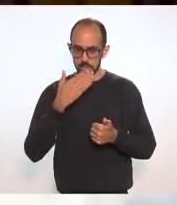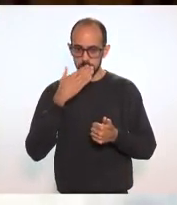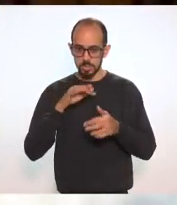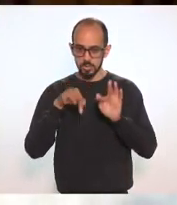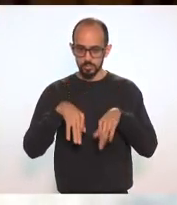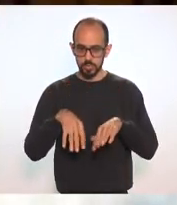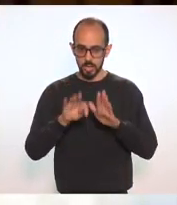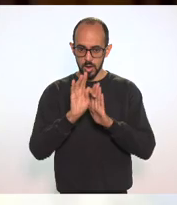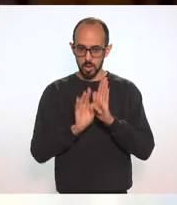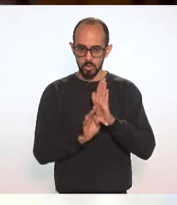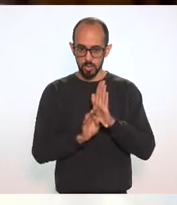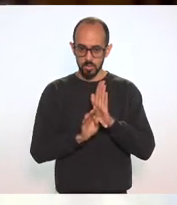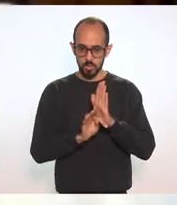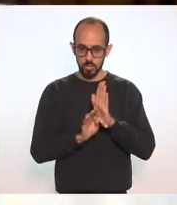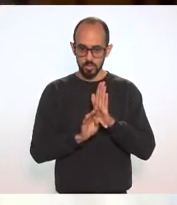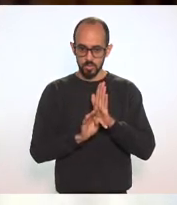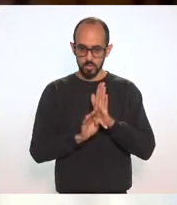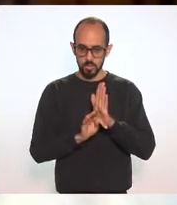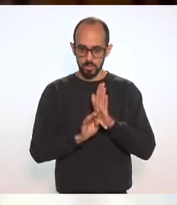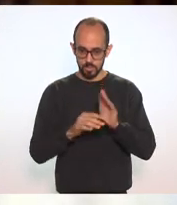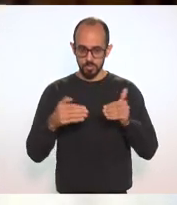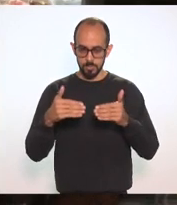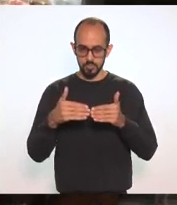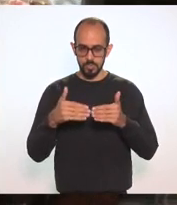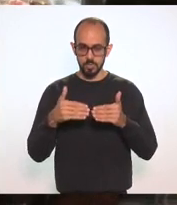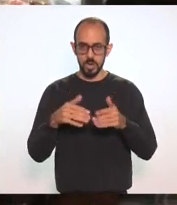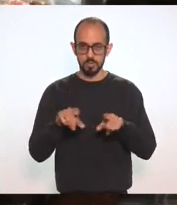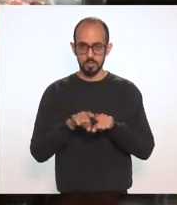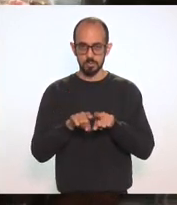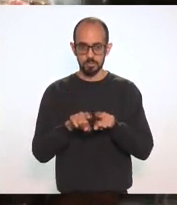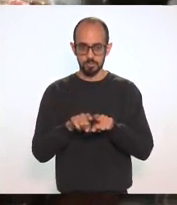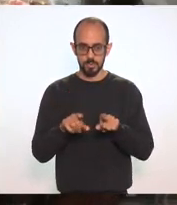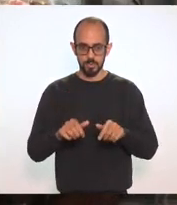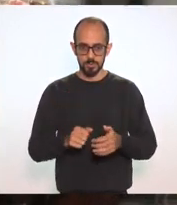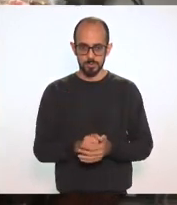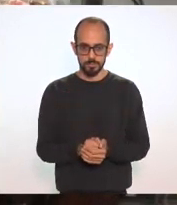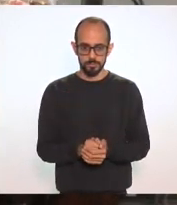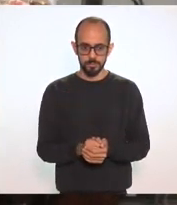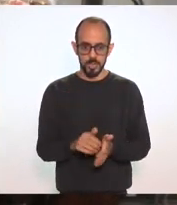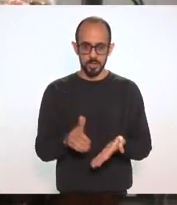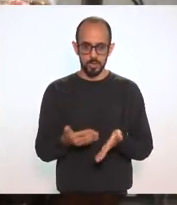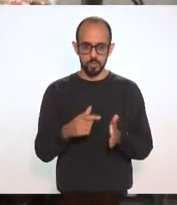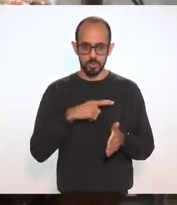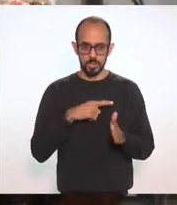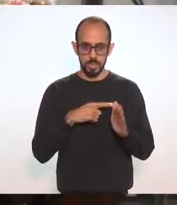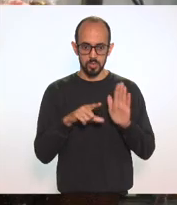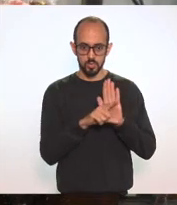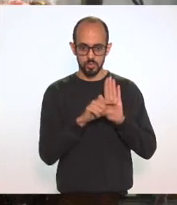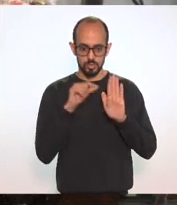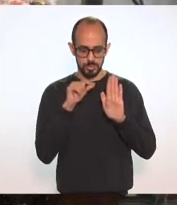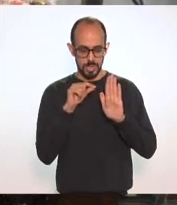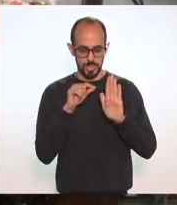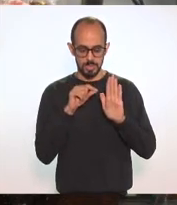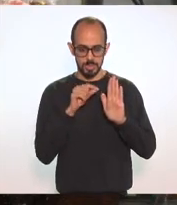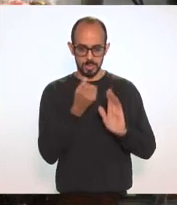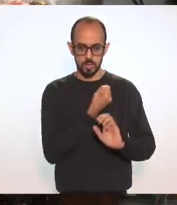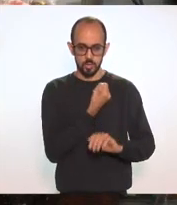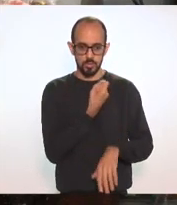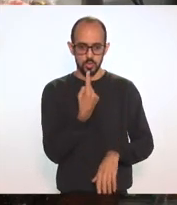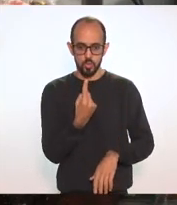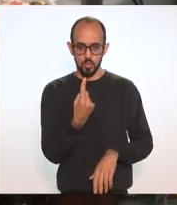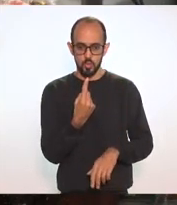redação, parecer pelo então, orçamento é favorável também. Há sobre a mesma destaque da emenda número 1, deputada